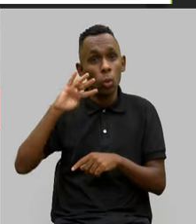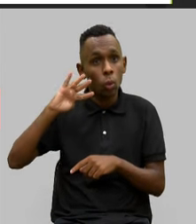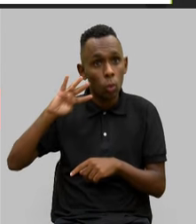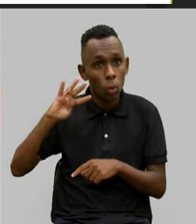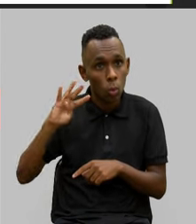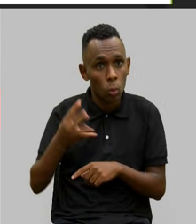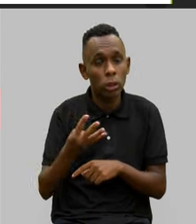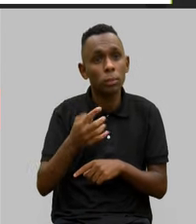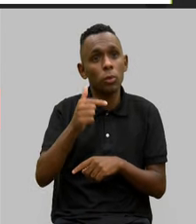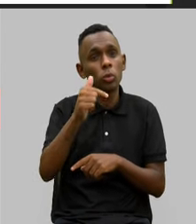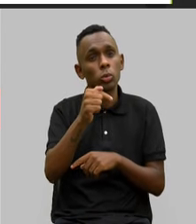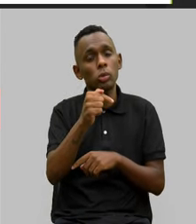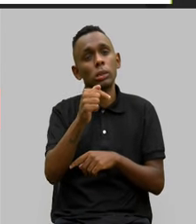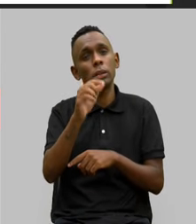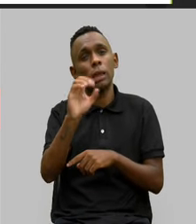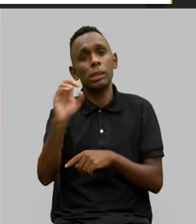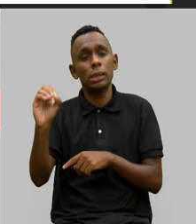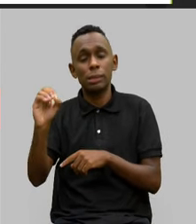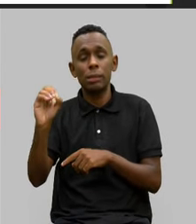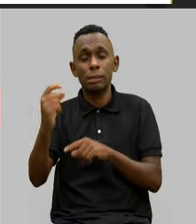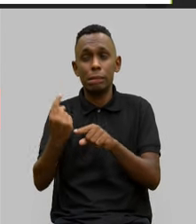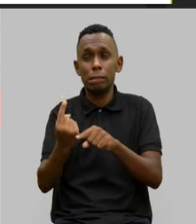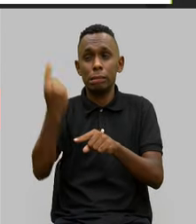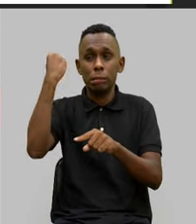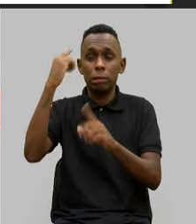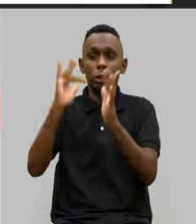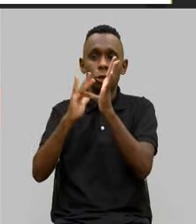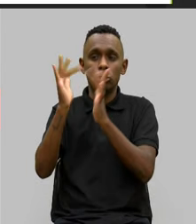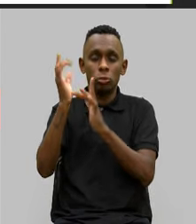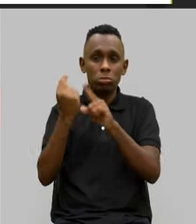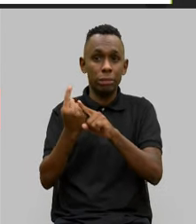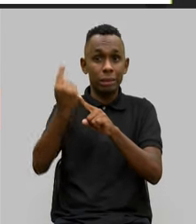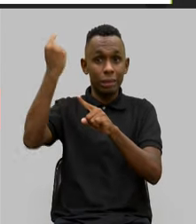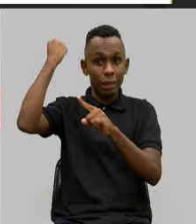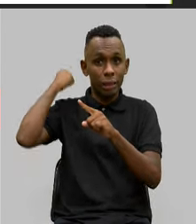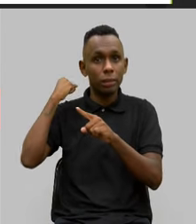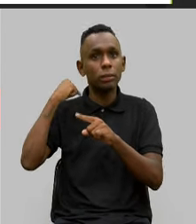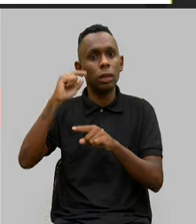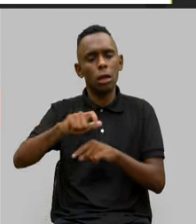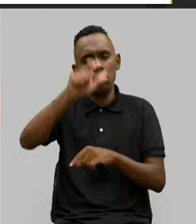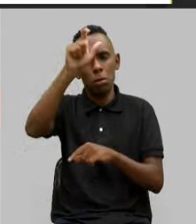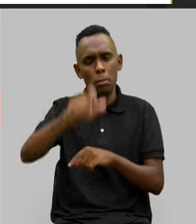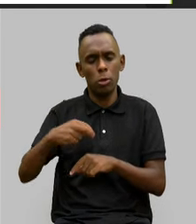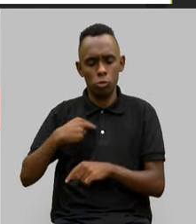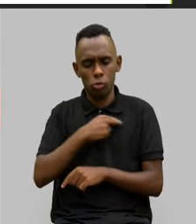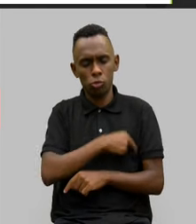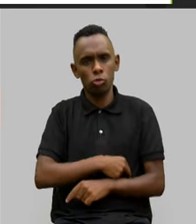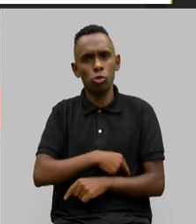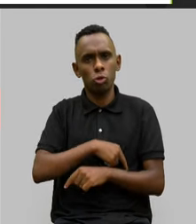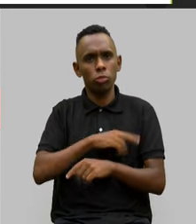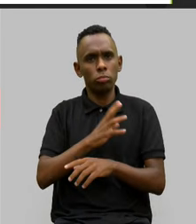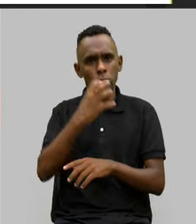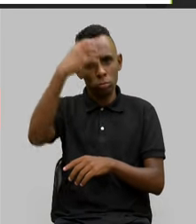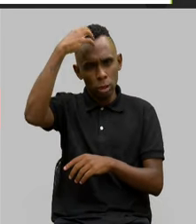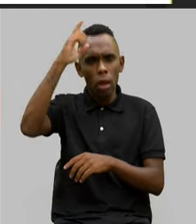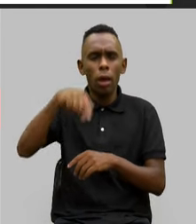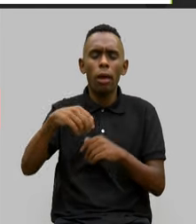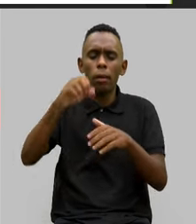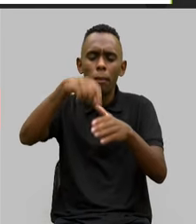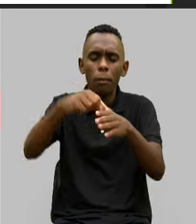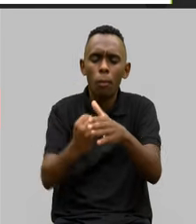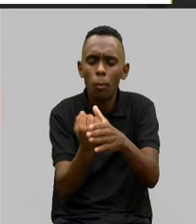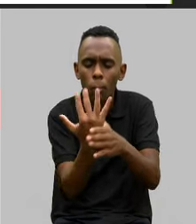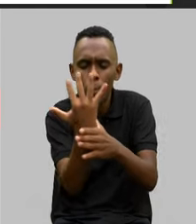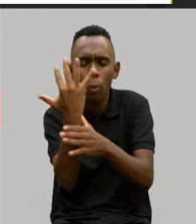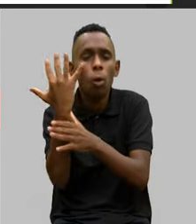4.700 Anos Antes de Cristo Esse é um imperador chinês chamado Imperador jardineiro ele foi a primeira